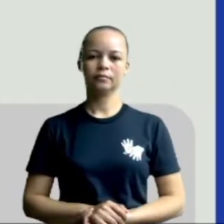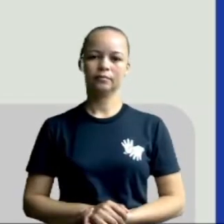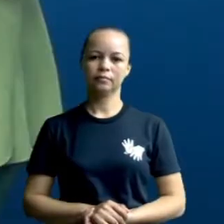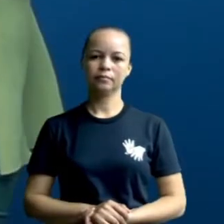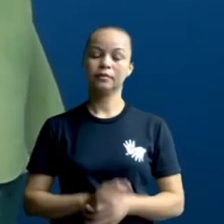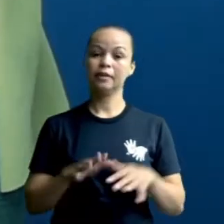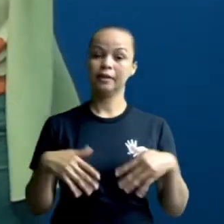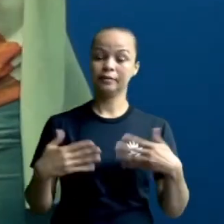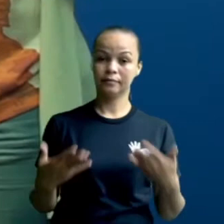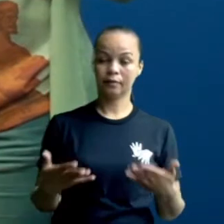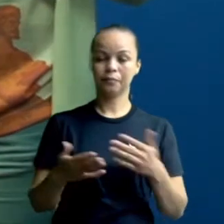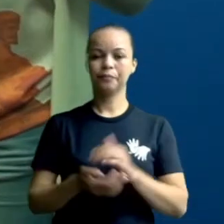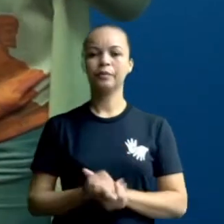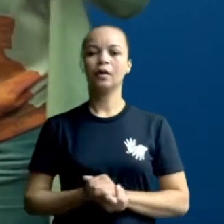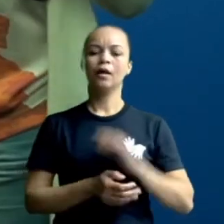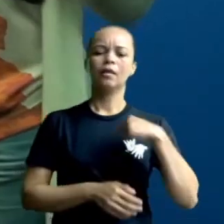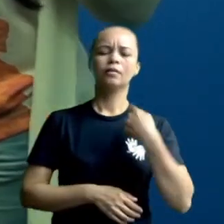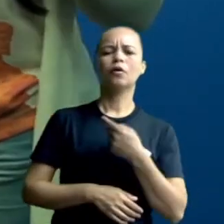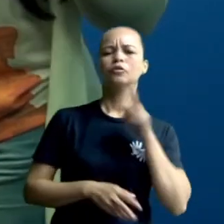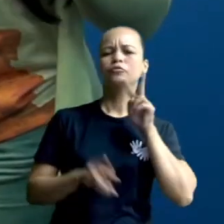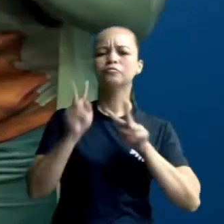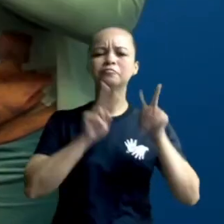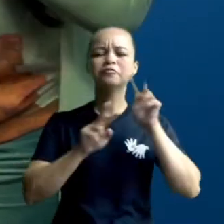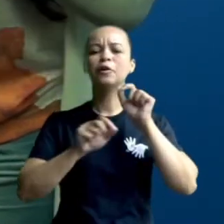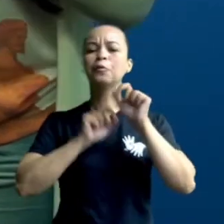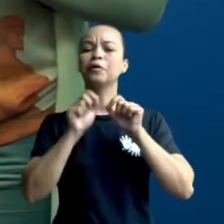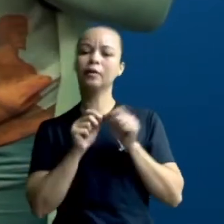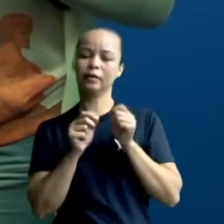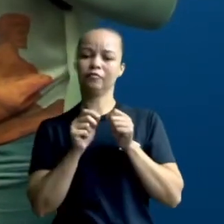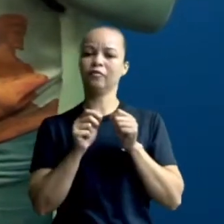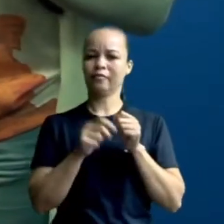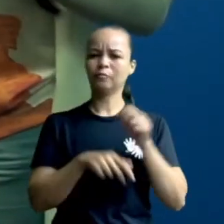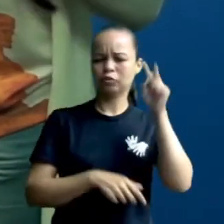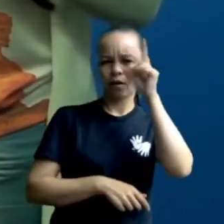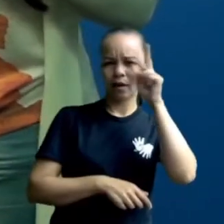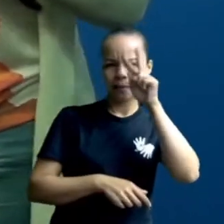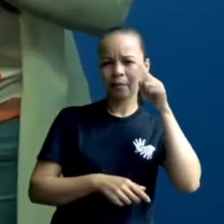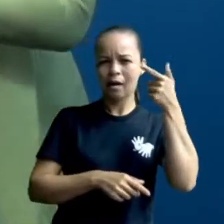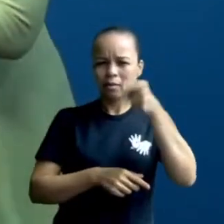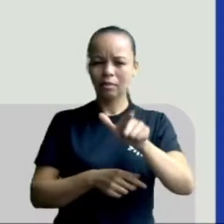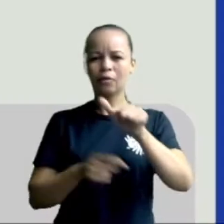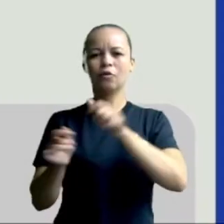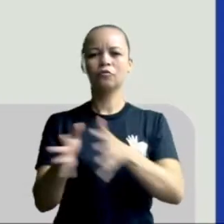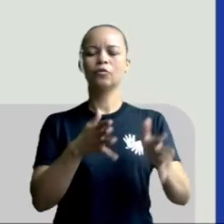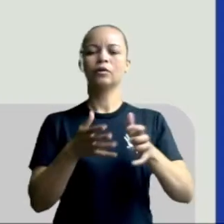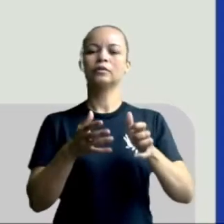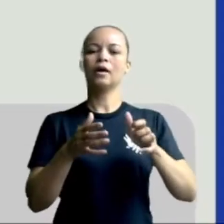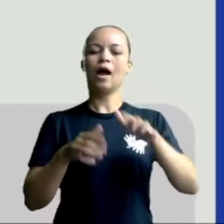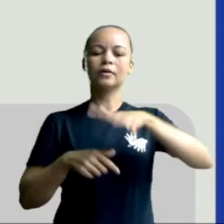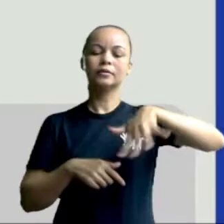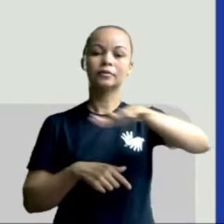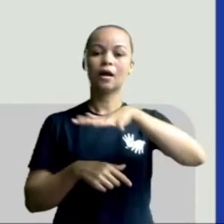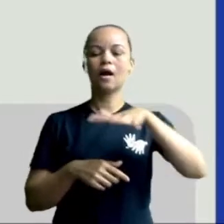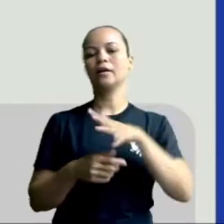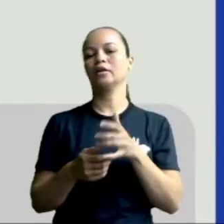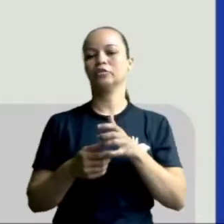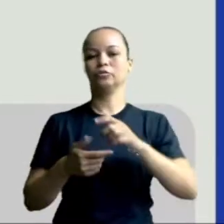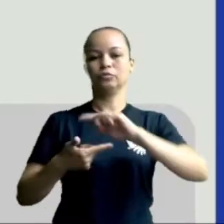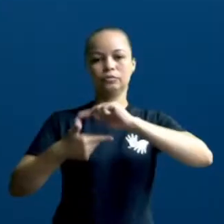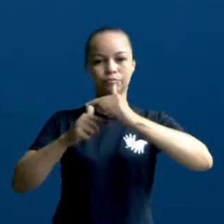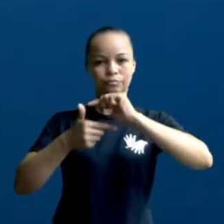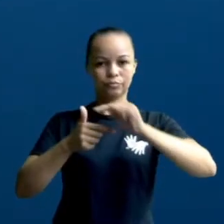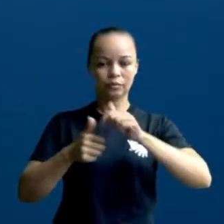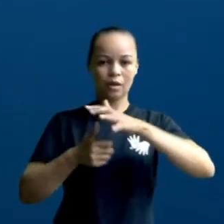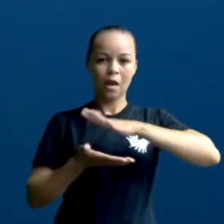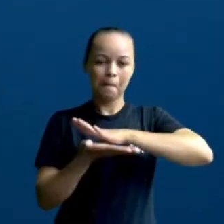Então, queridos, nós vamos ver o quê? Vamos recordar as áreas dessas figuras planas, tá certo? Então, nós temos aqui, ó,